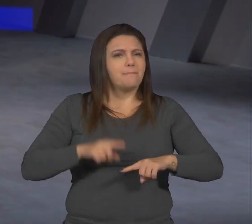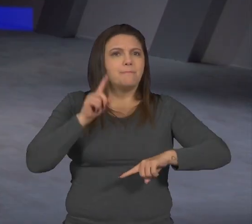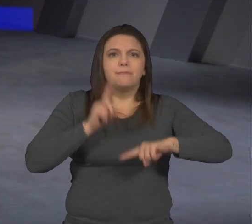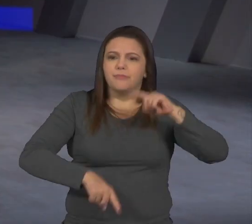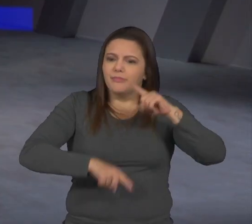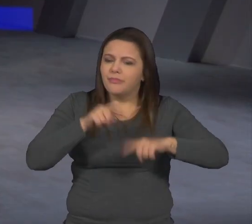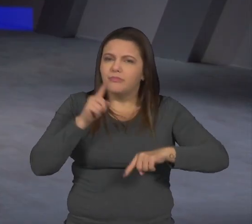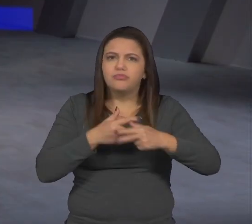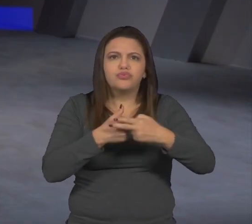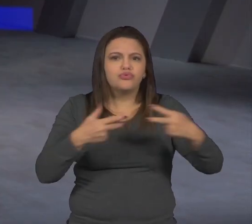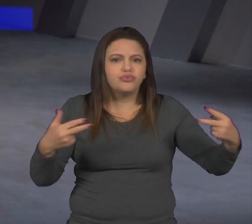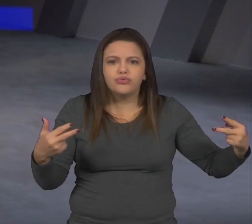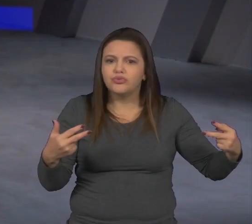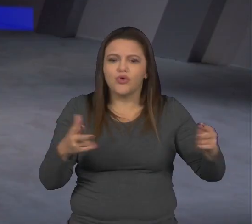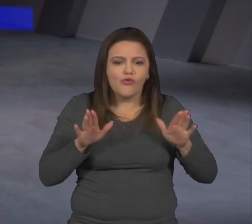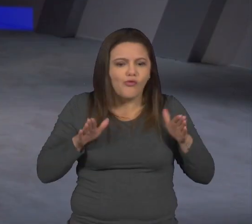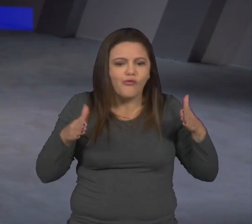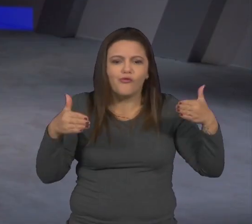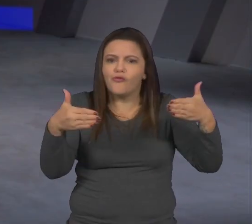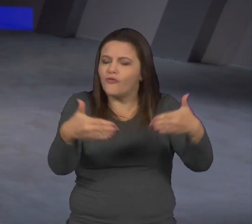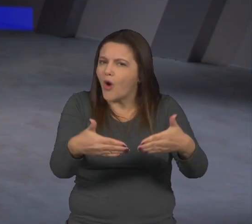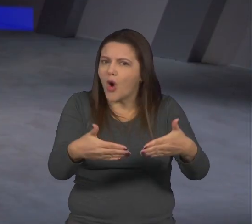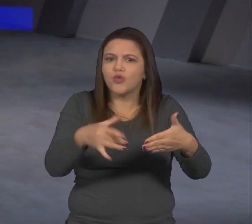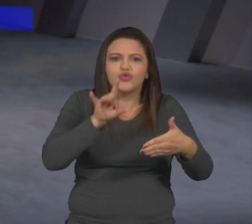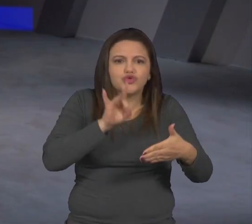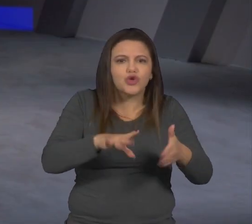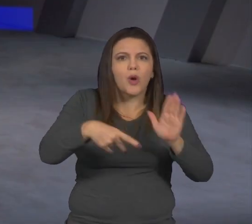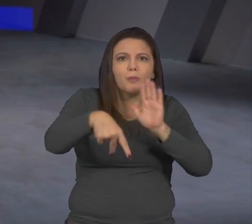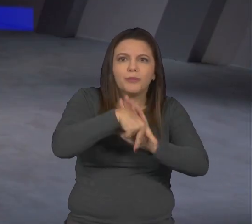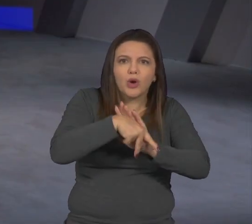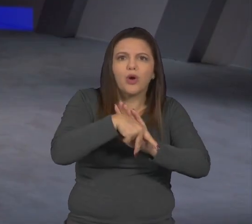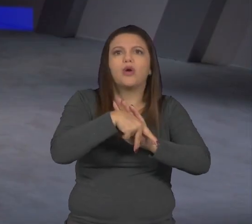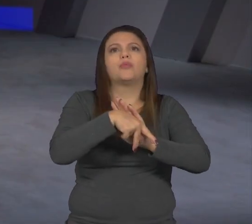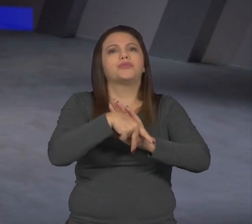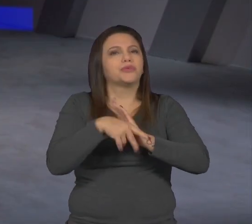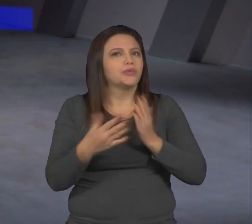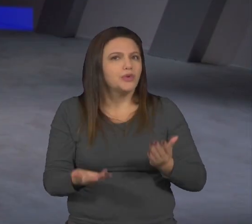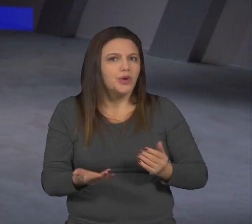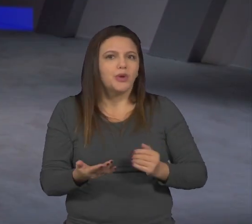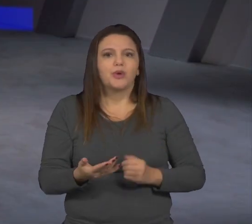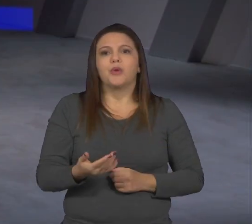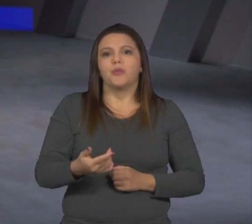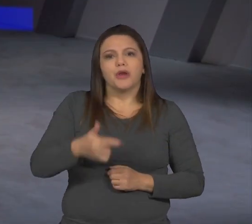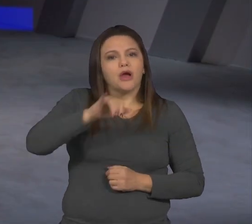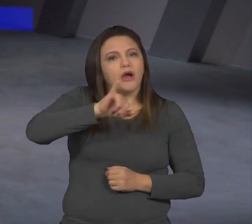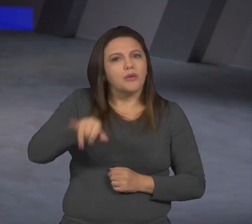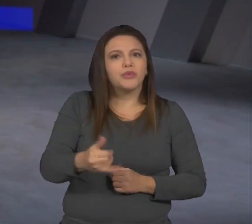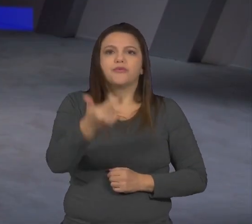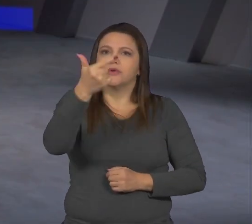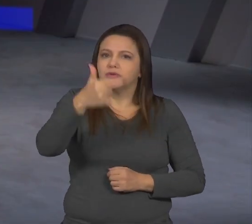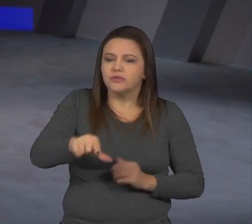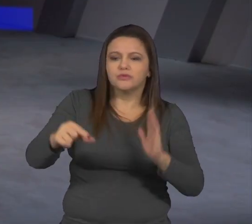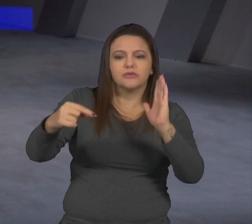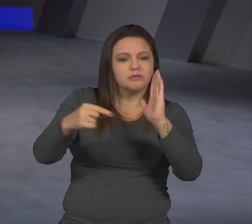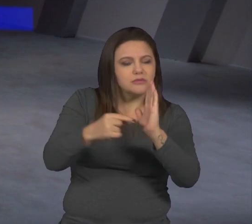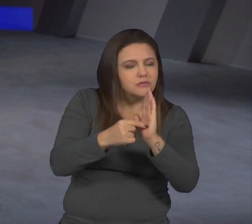diretamente direcionadas com reuso. Não é algo que você acha facilmente